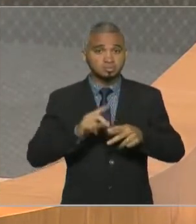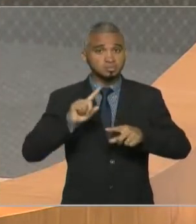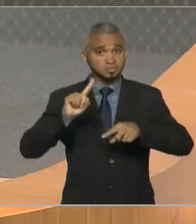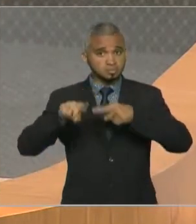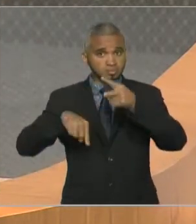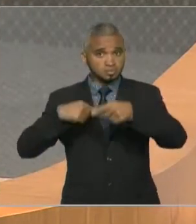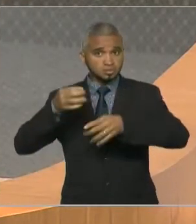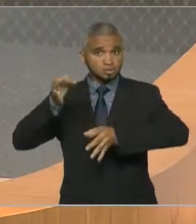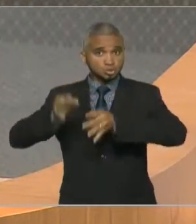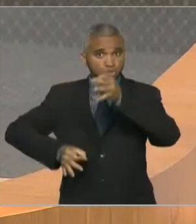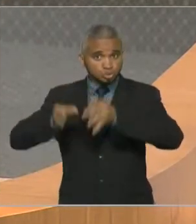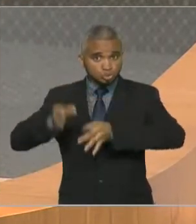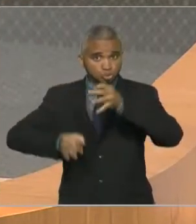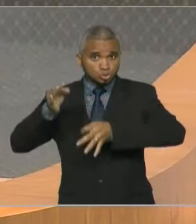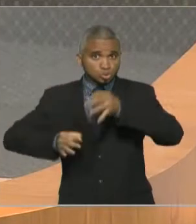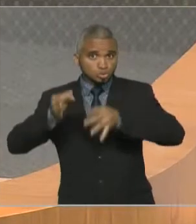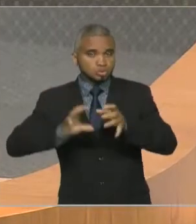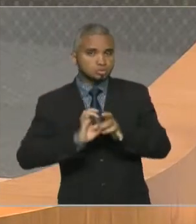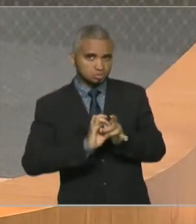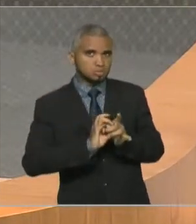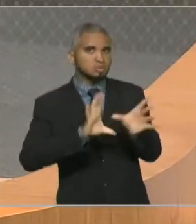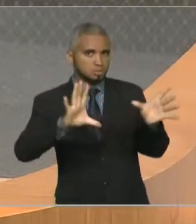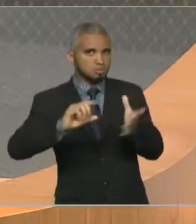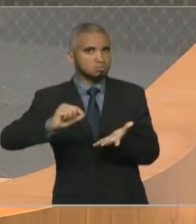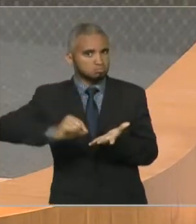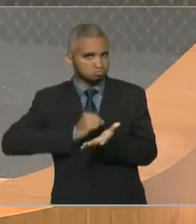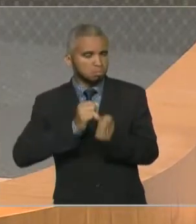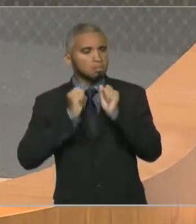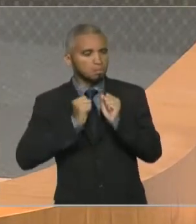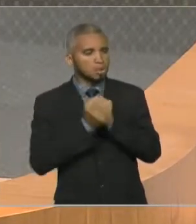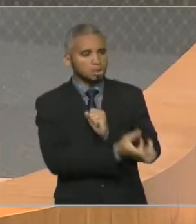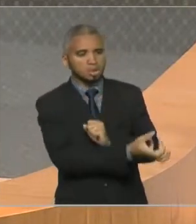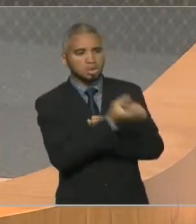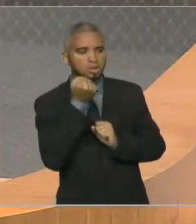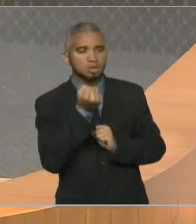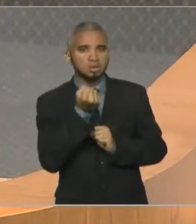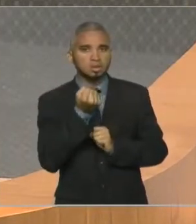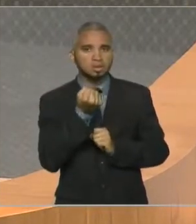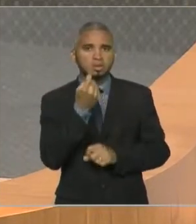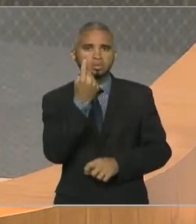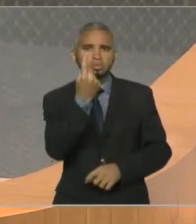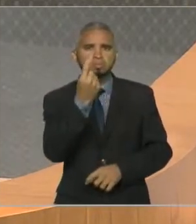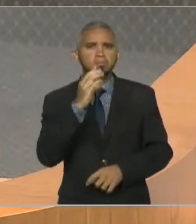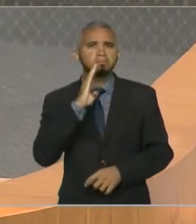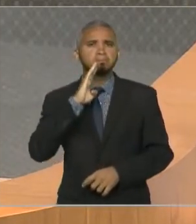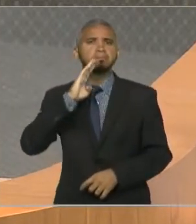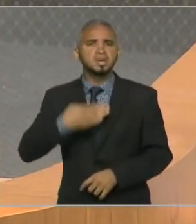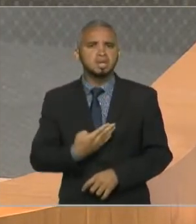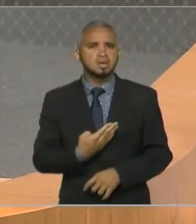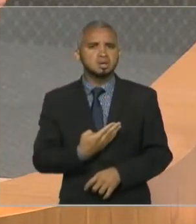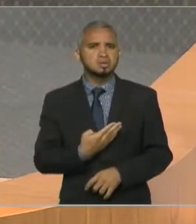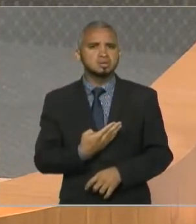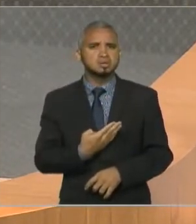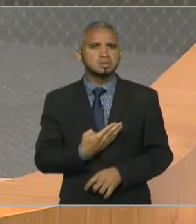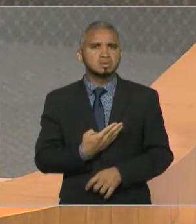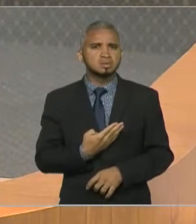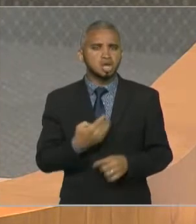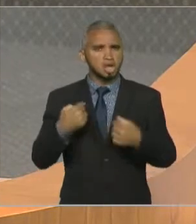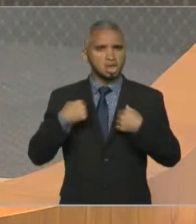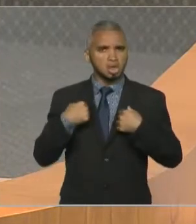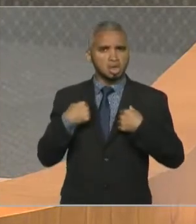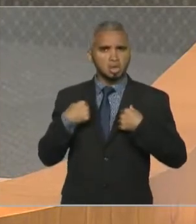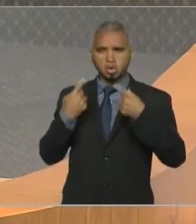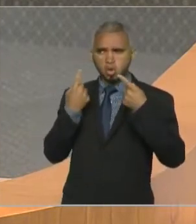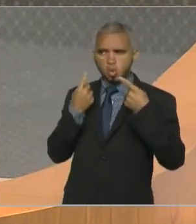Justiça, um saque de mais de 1 bilhão de reais, ainda que seja para pagamento de aposentados, nunca disse que foi o